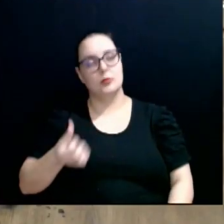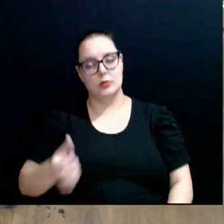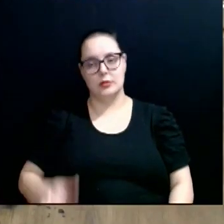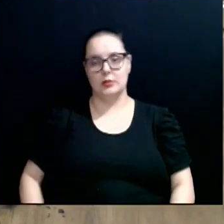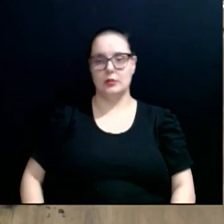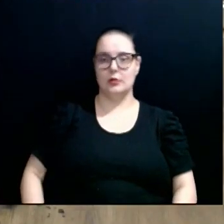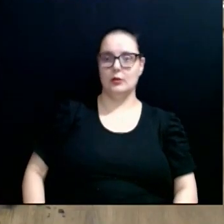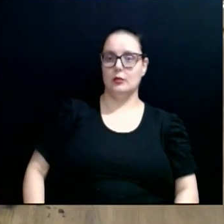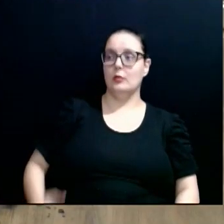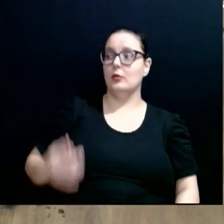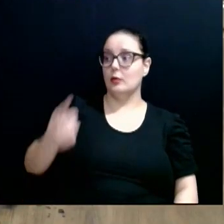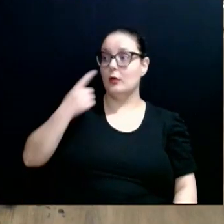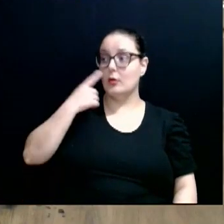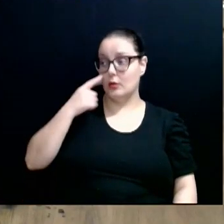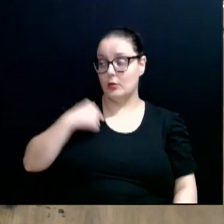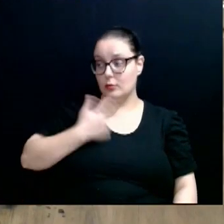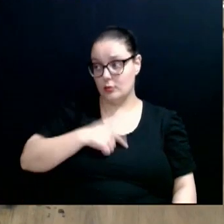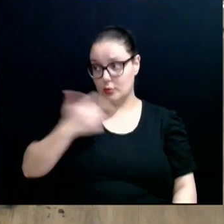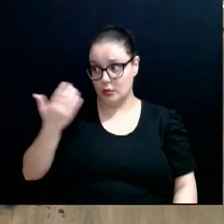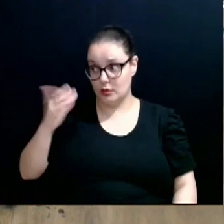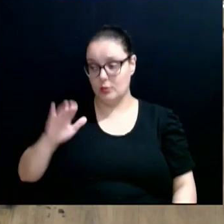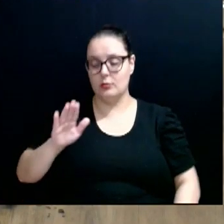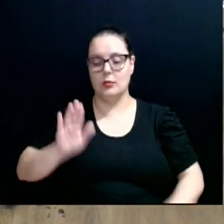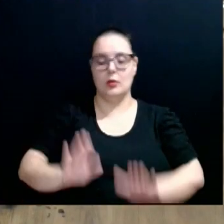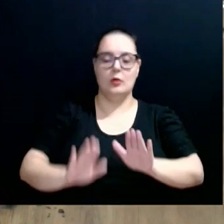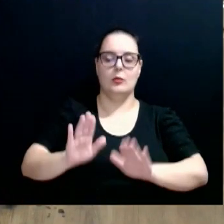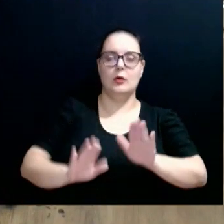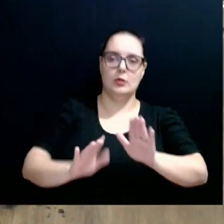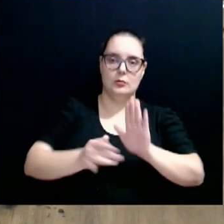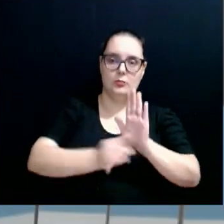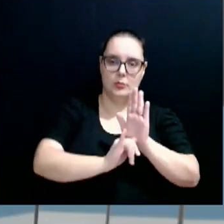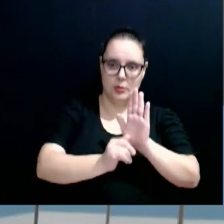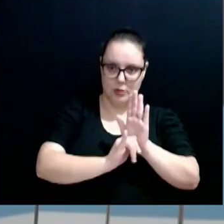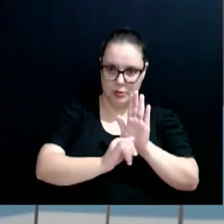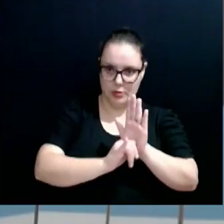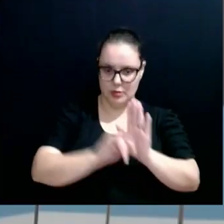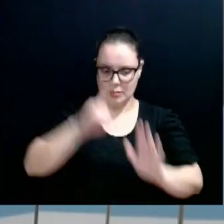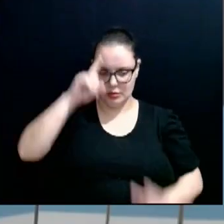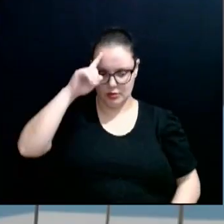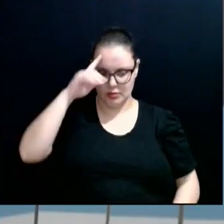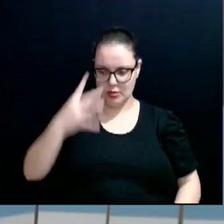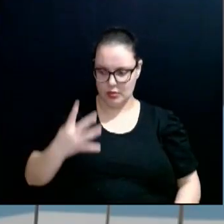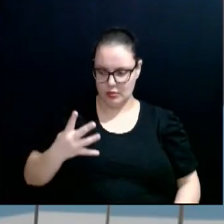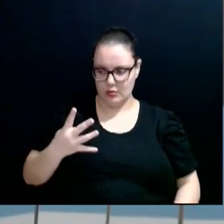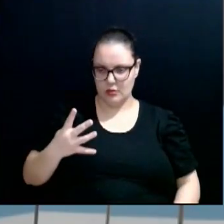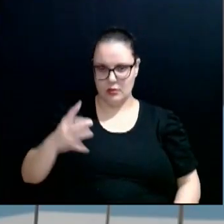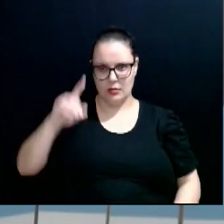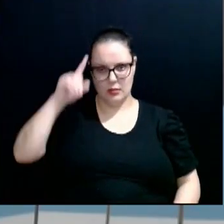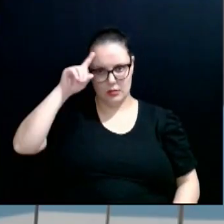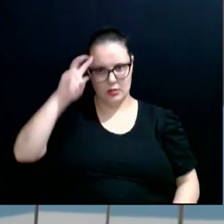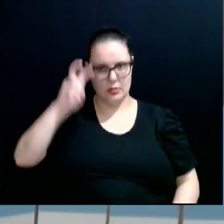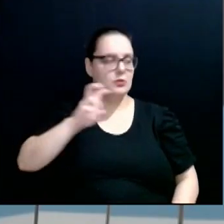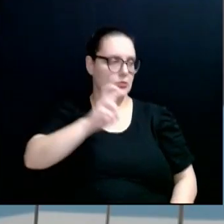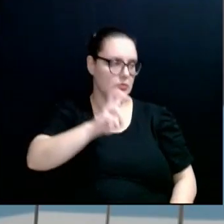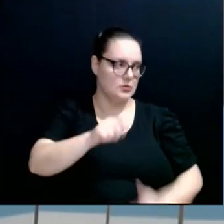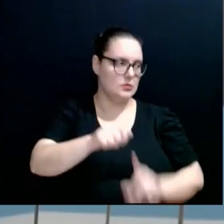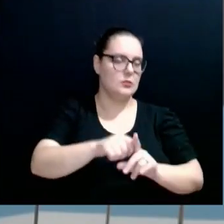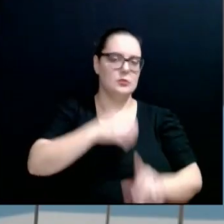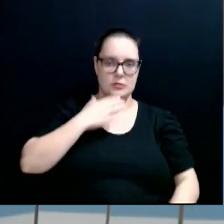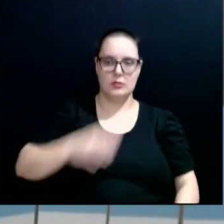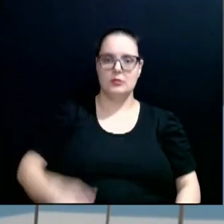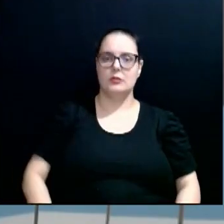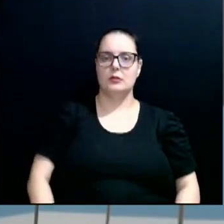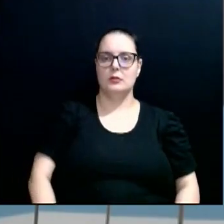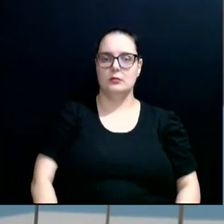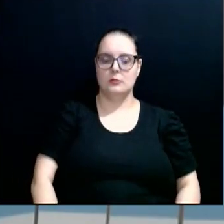nós publicamos o edital aí no dia 4, né, dia 5, salvo engano. 5 de dezembro. Dia 5 de dezembro.